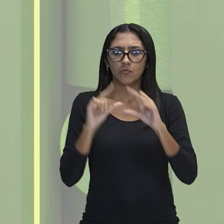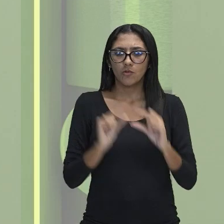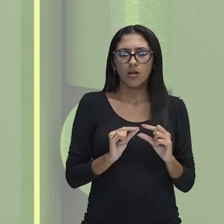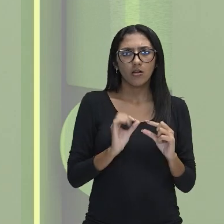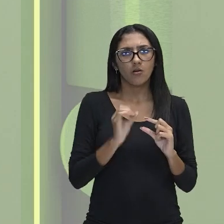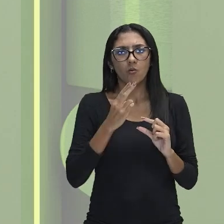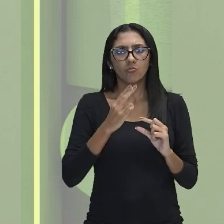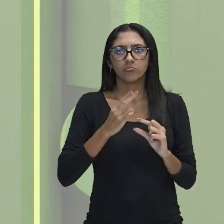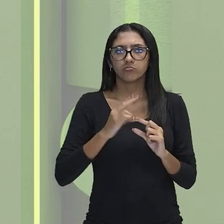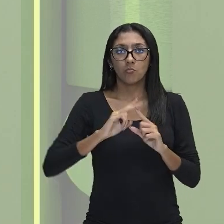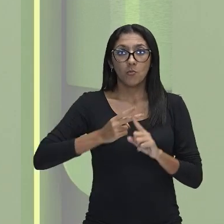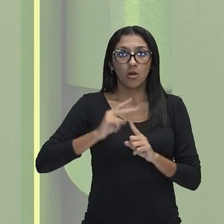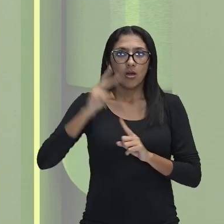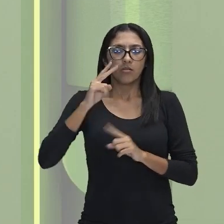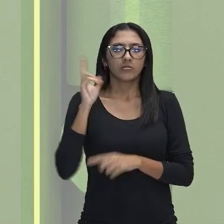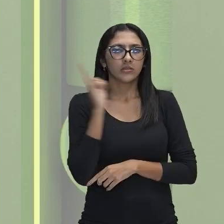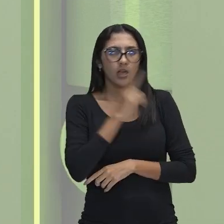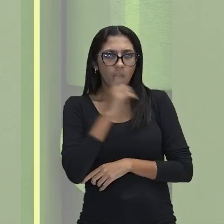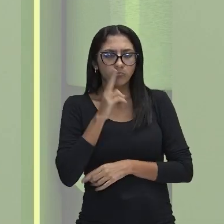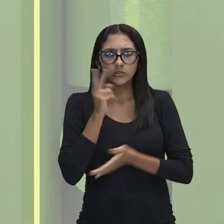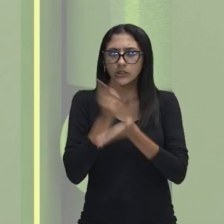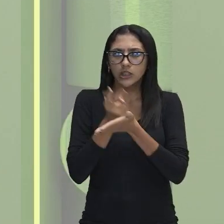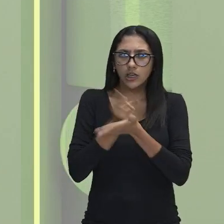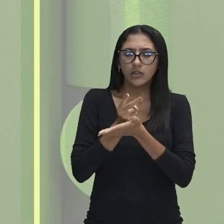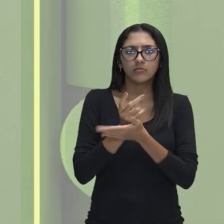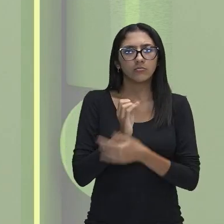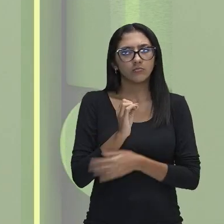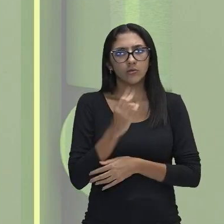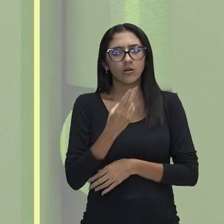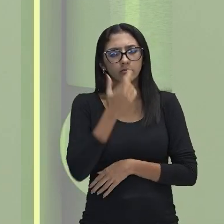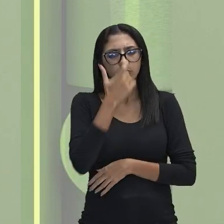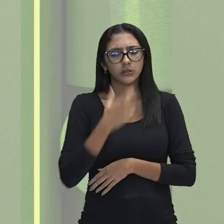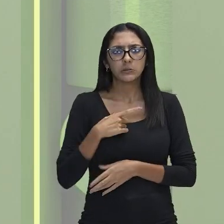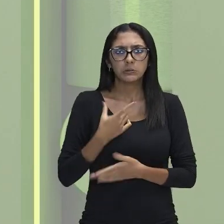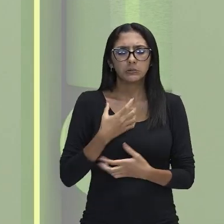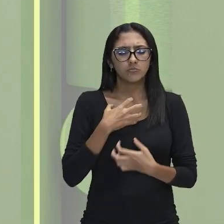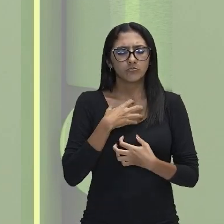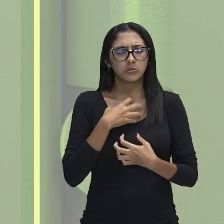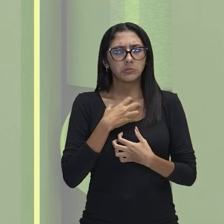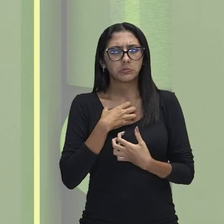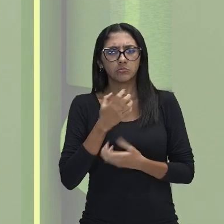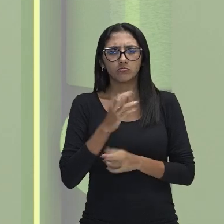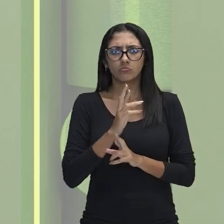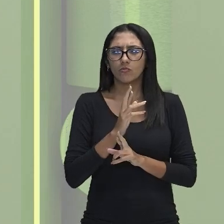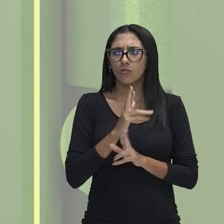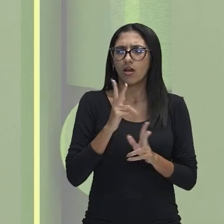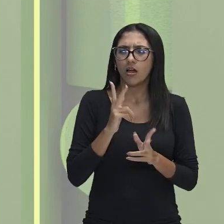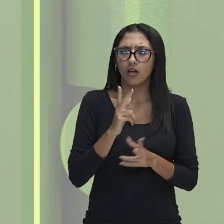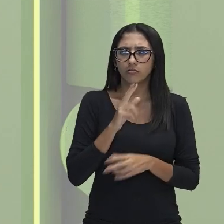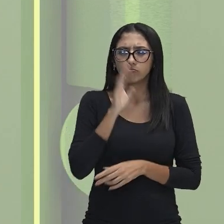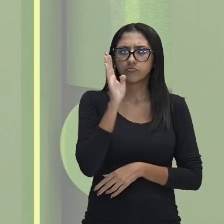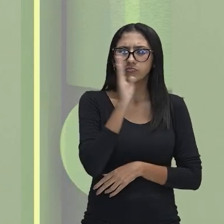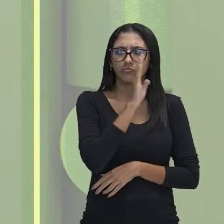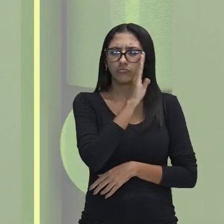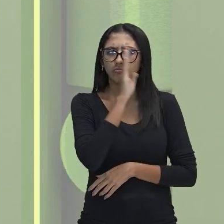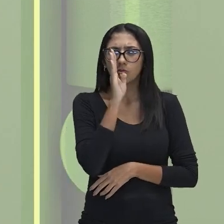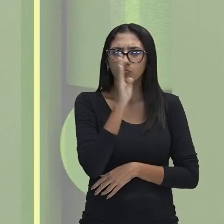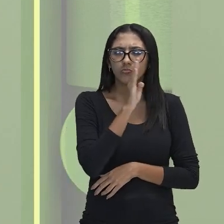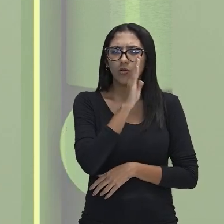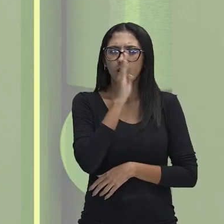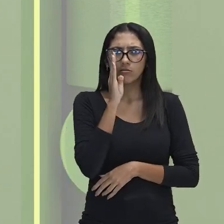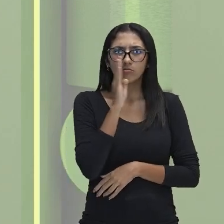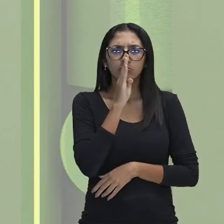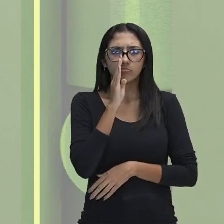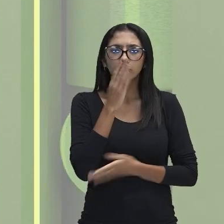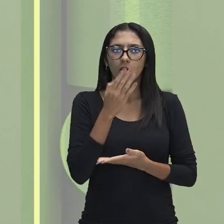muita frequência, ou se a pessoa apresenta sintomas significativos como enjoo, tontura, então